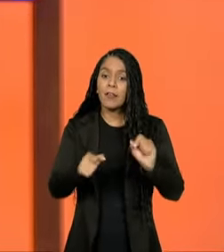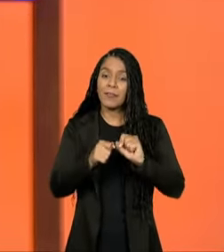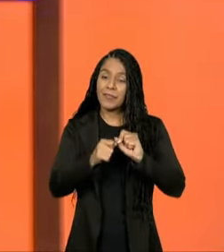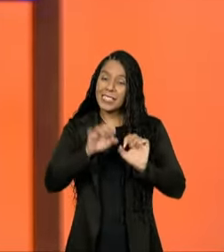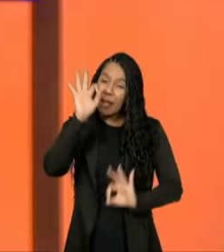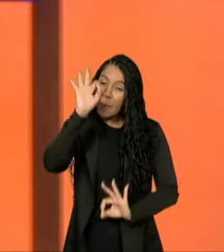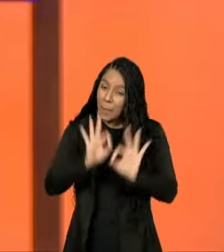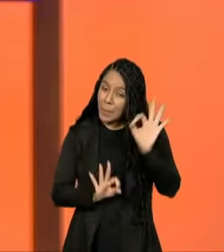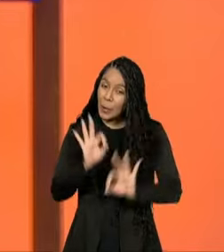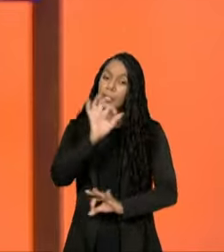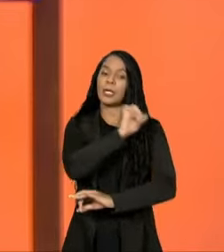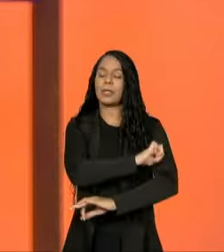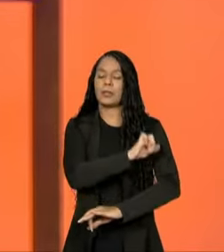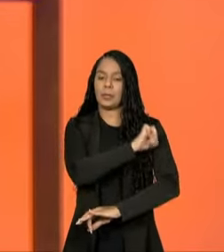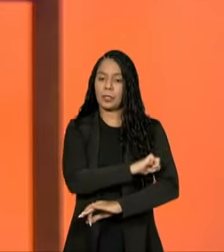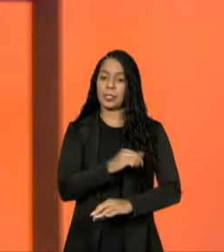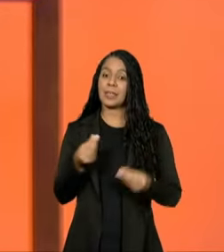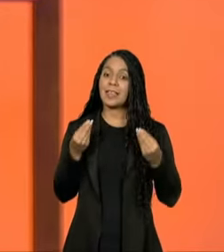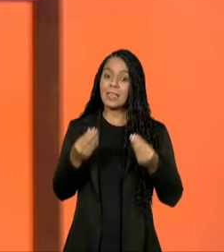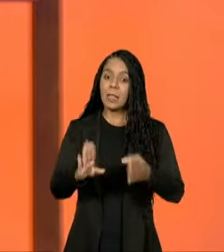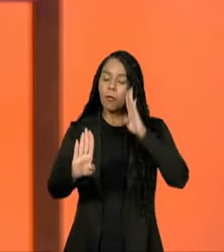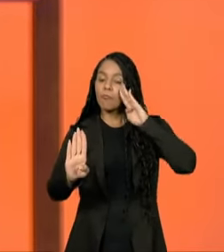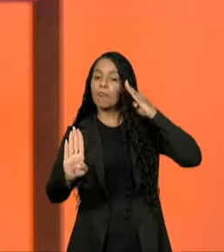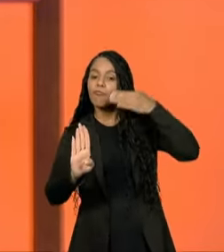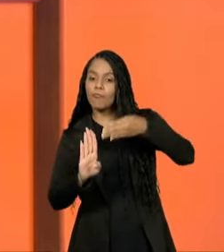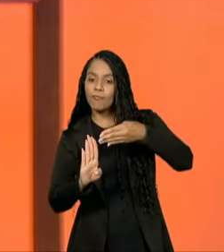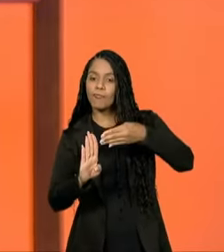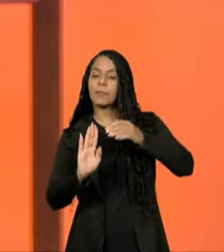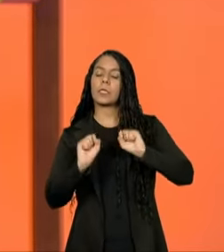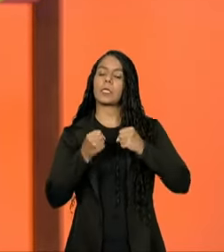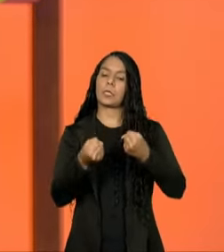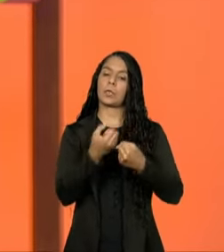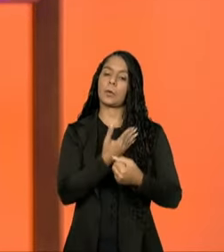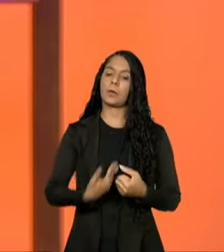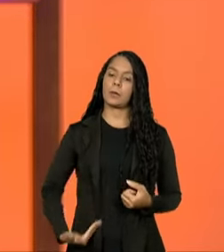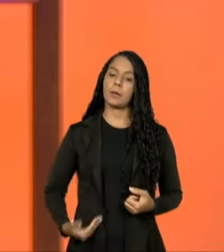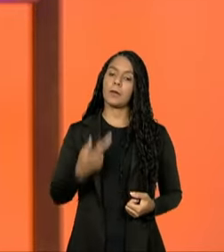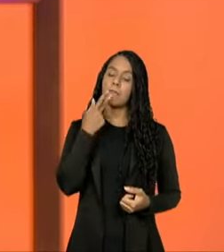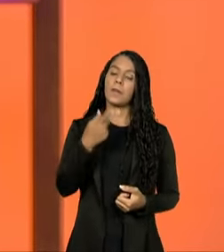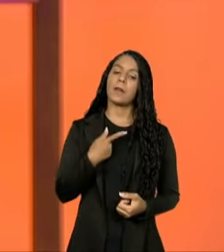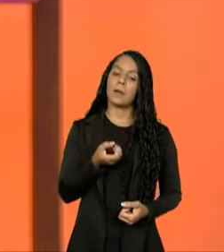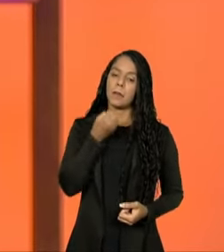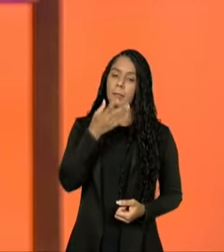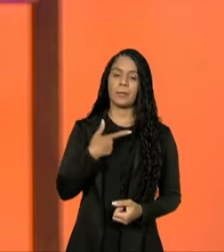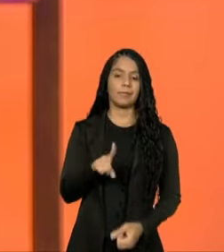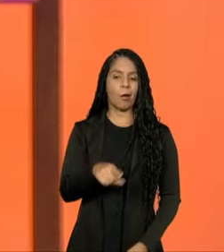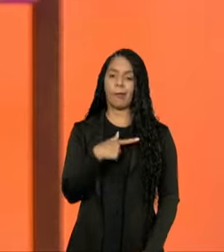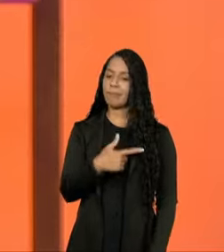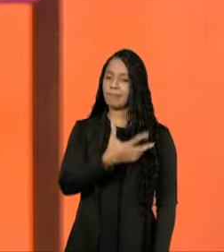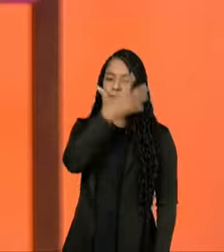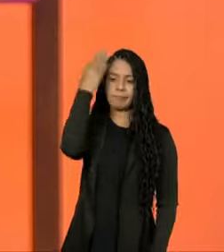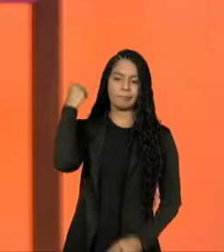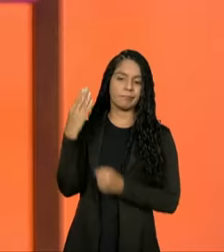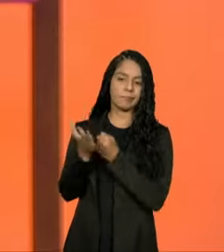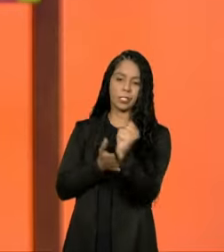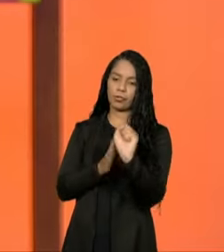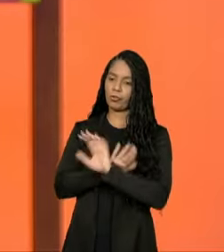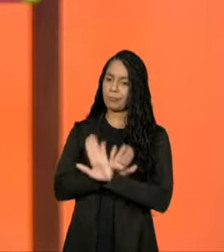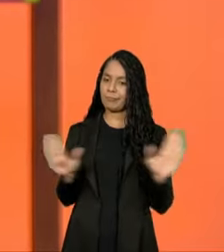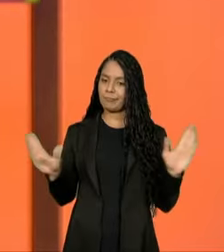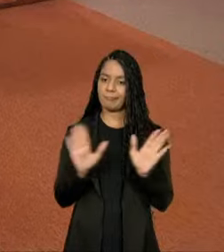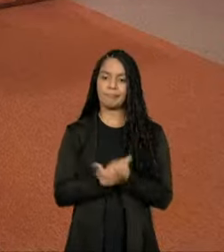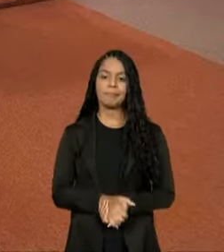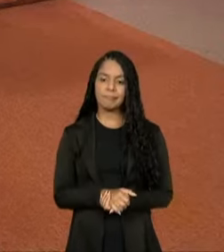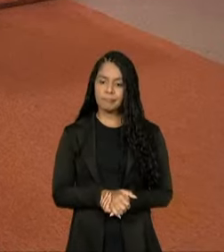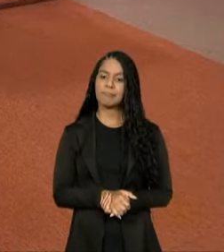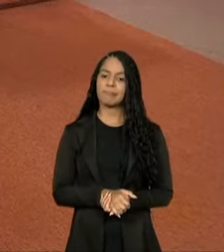que mexa e dê centralidade à questão da segurança pública, como diz numa boa gíria carioca, esquece. Sim. Né? E então, nessa